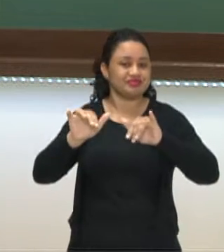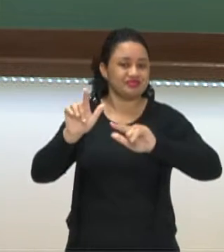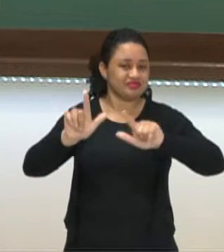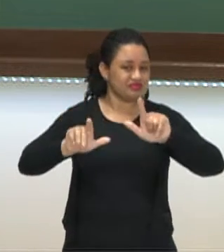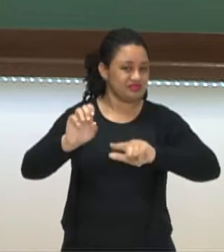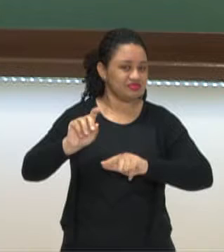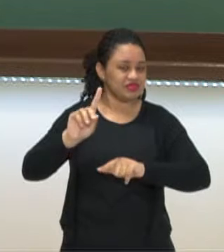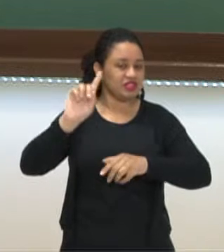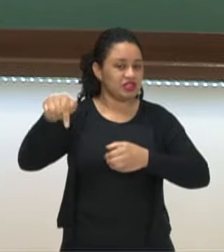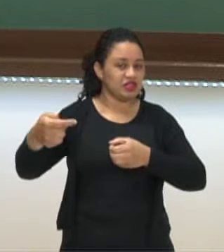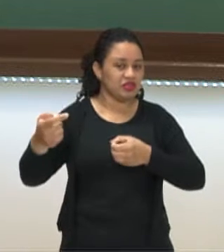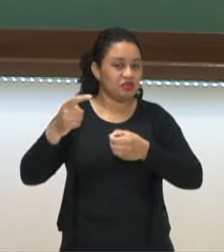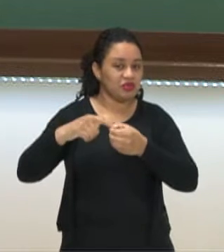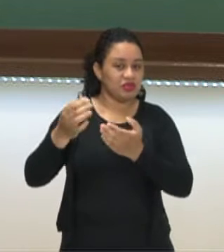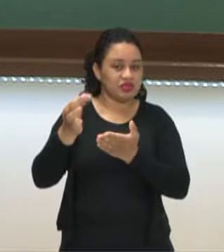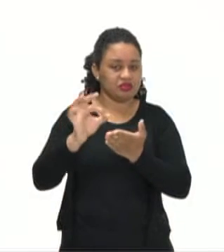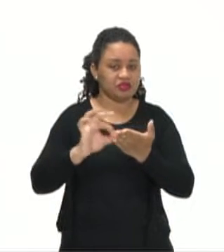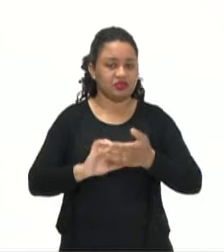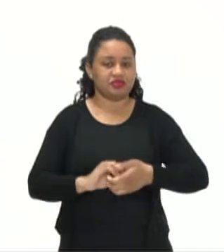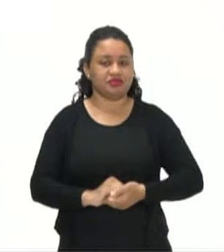tá bom? Já vamos conferir.